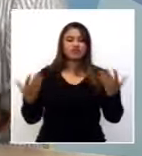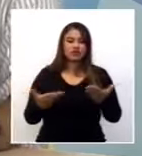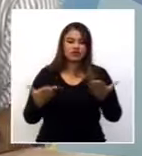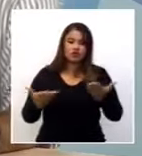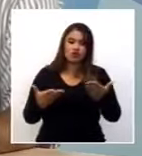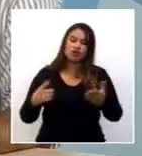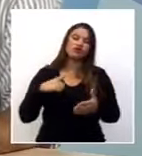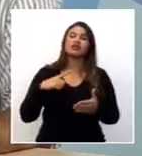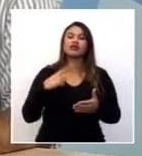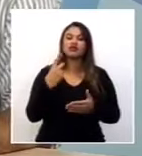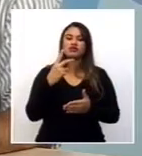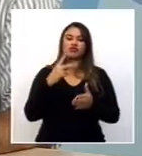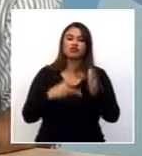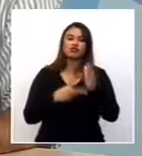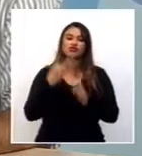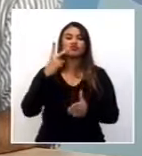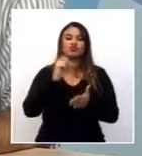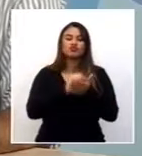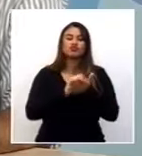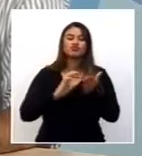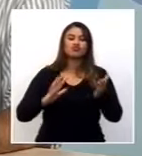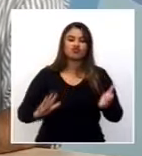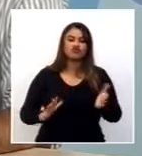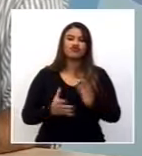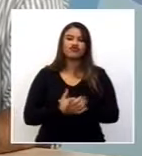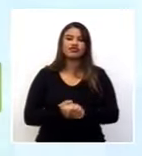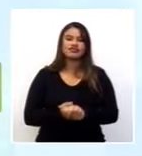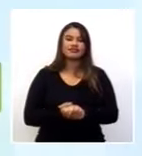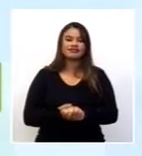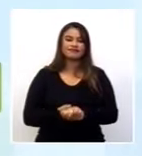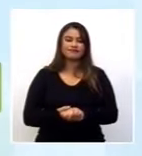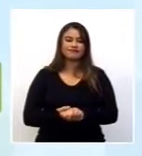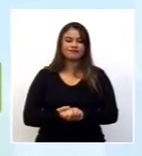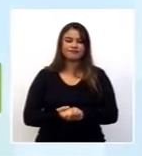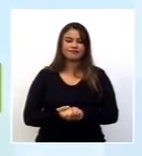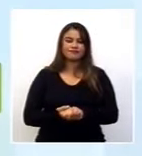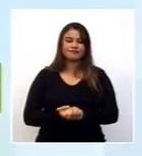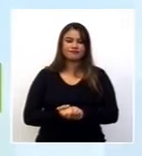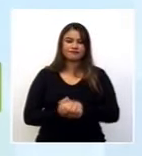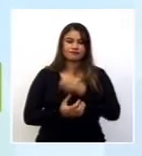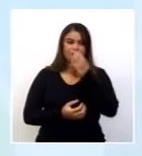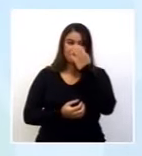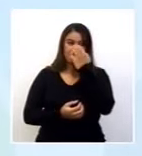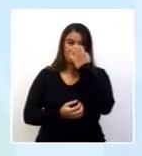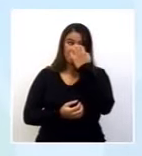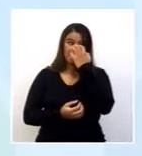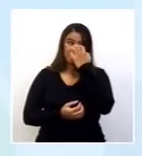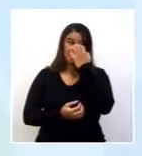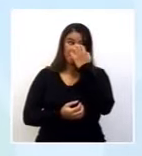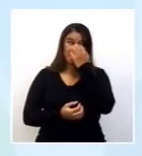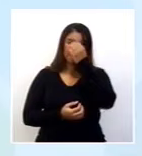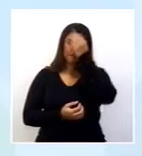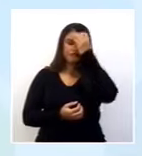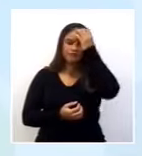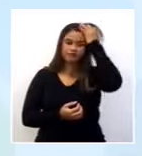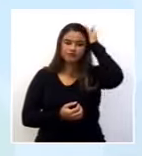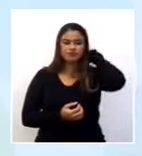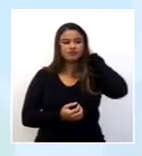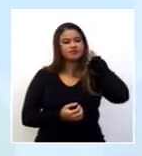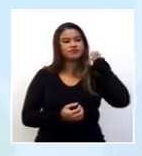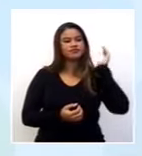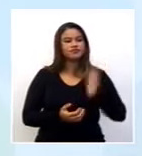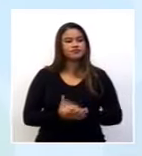segunda atividade, né? Deixa eu colocar aqui. Opa, perdão.